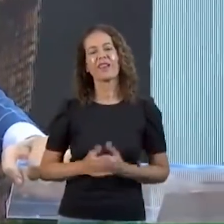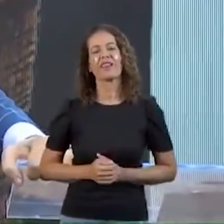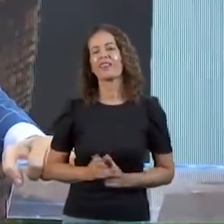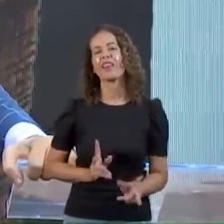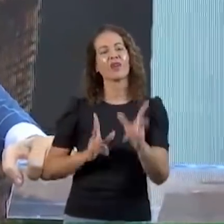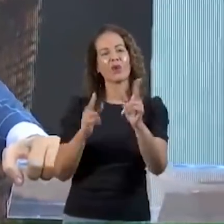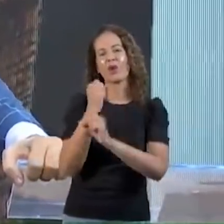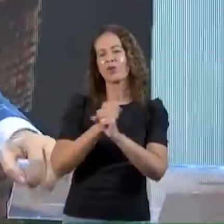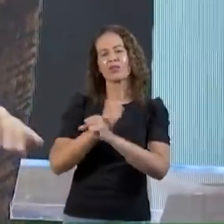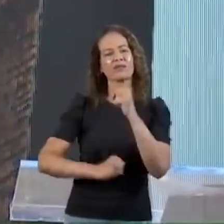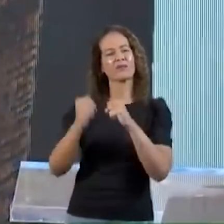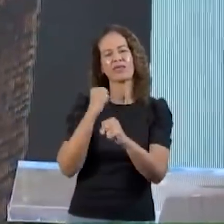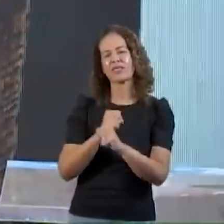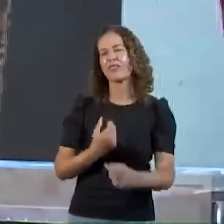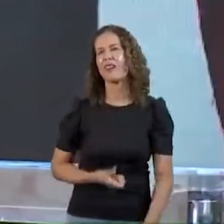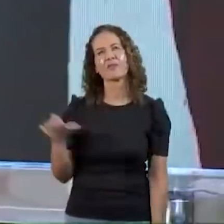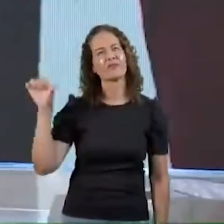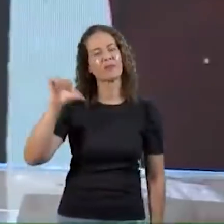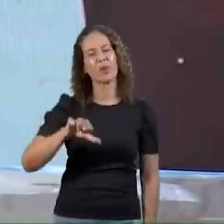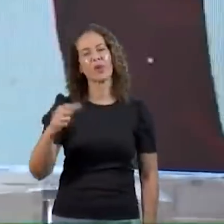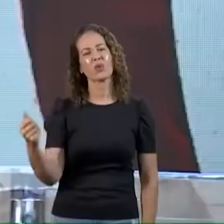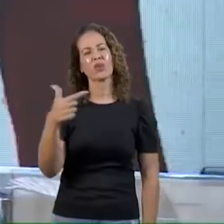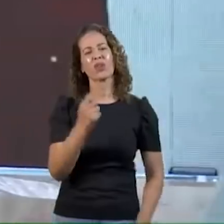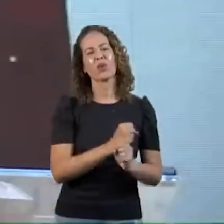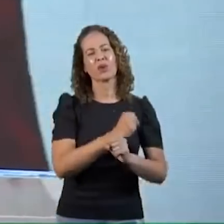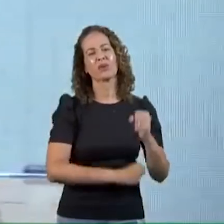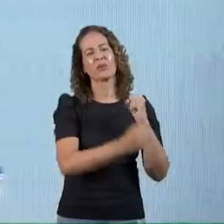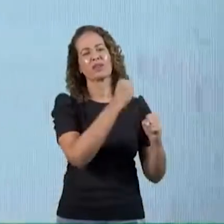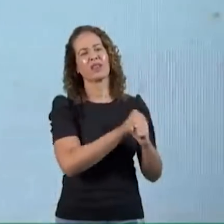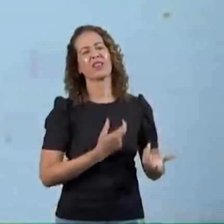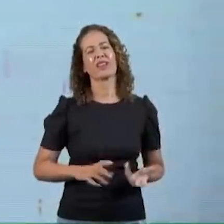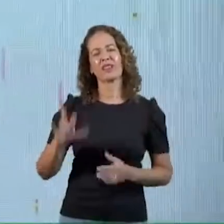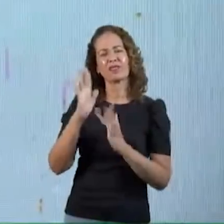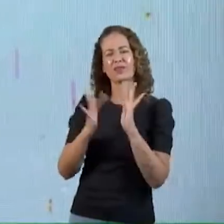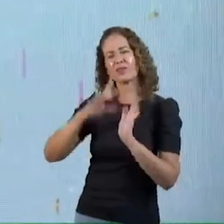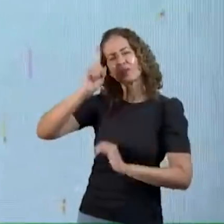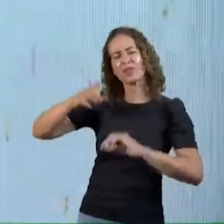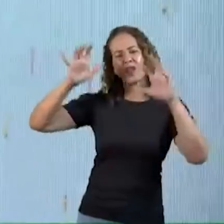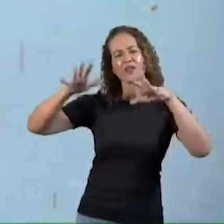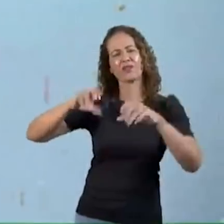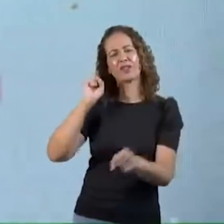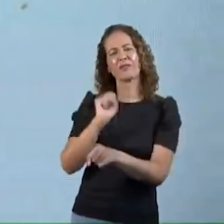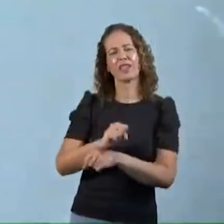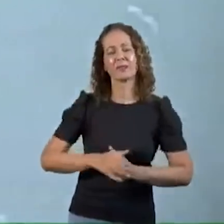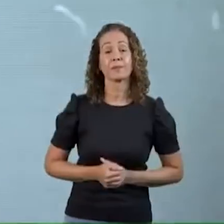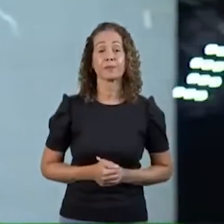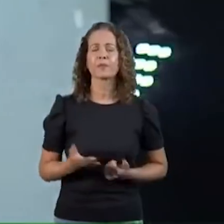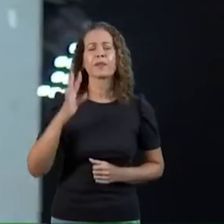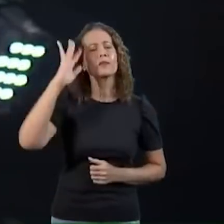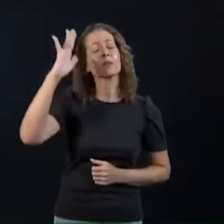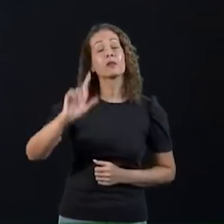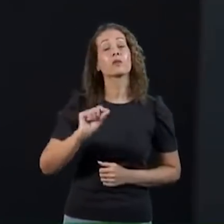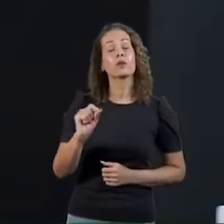ano passado. Ih, está até pior. Ai, Jesus, manda essa chuva parar. Sabe o que eu estava pensando, gente? 30 dias atrás a gente